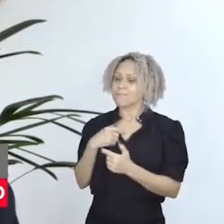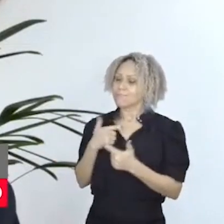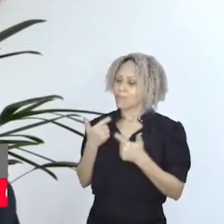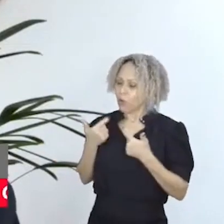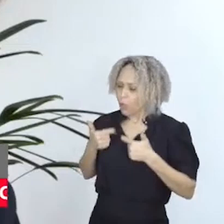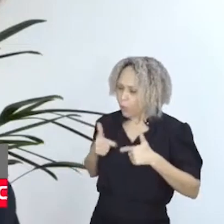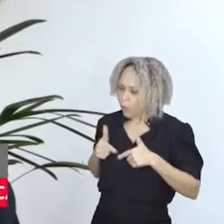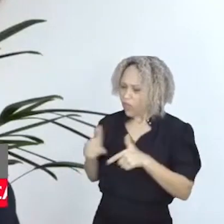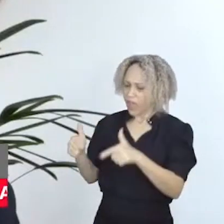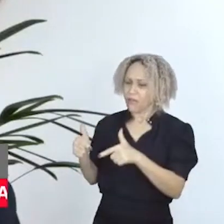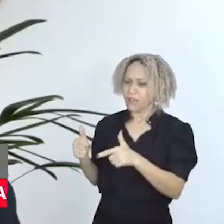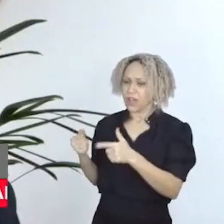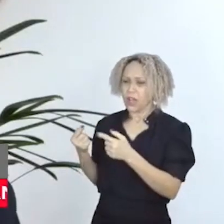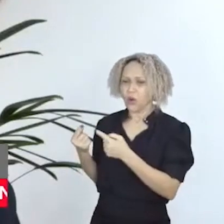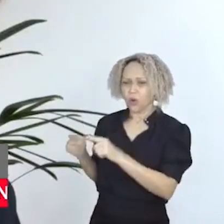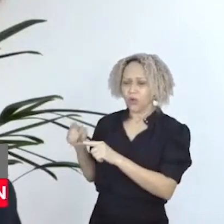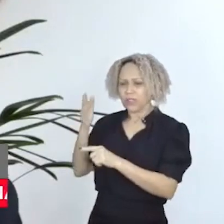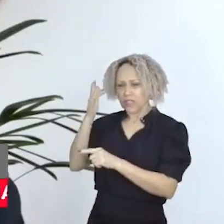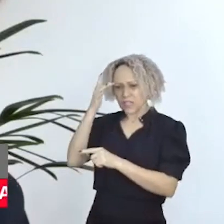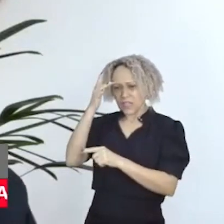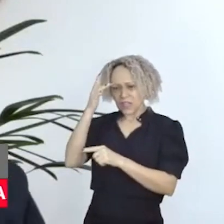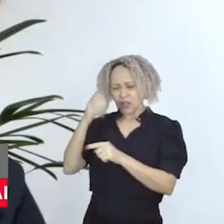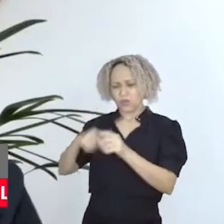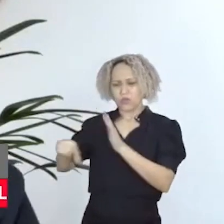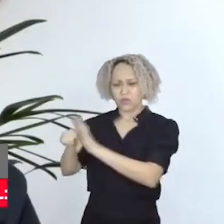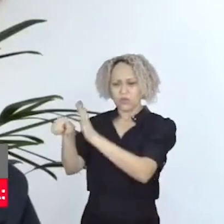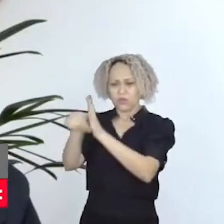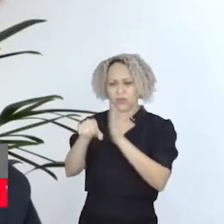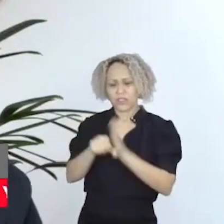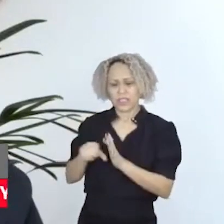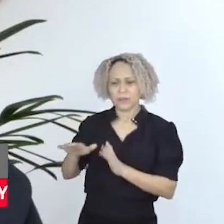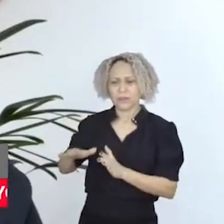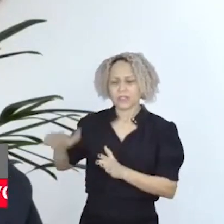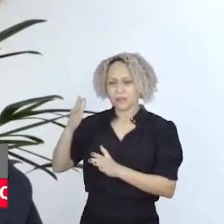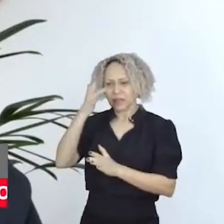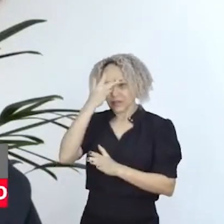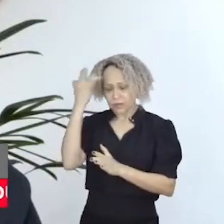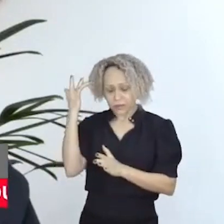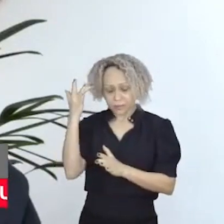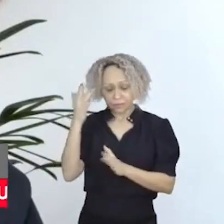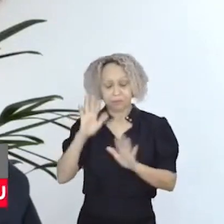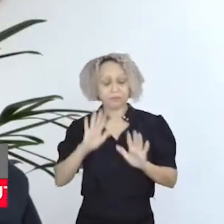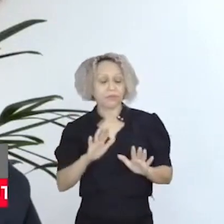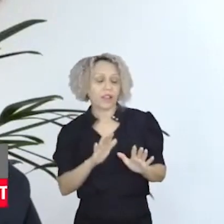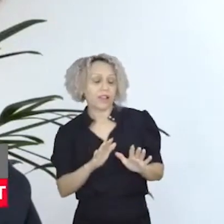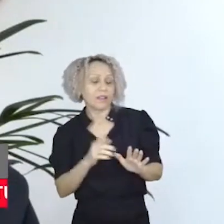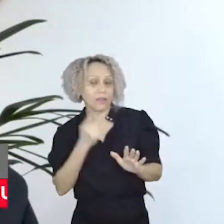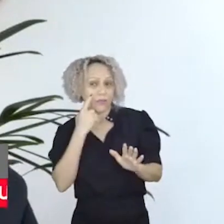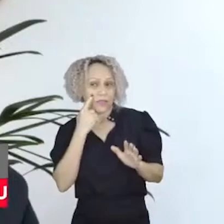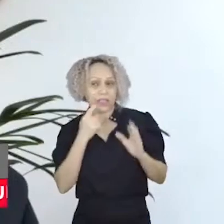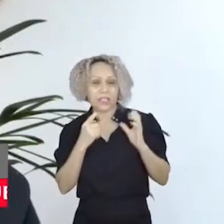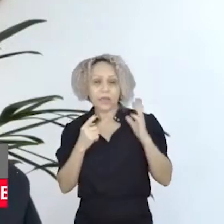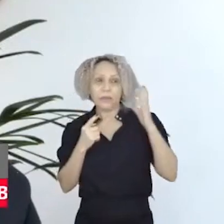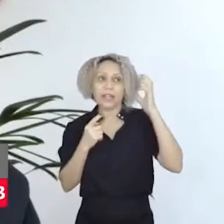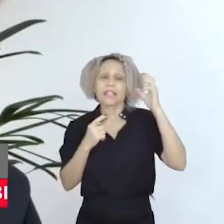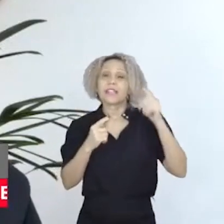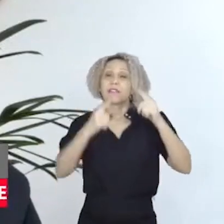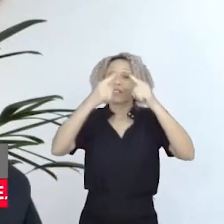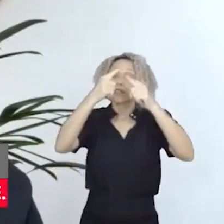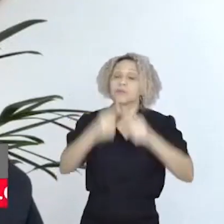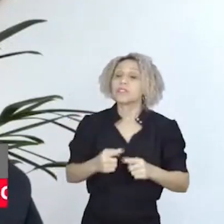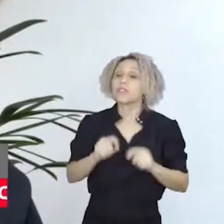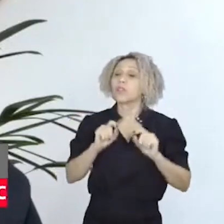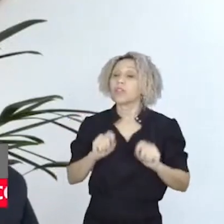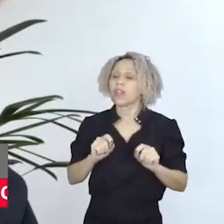das motivações é que ela estava disputando um território na cidade, um território no Rio